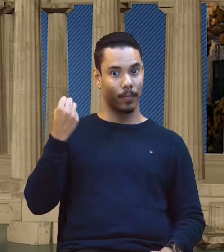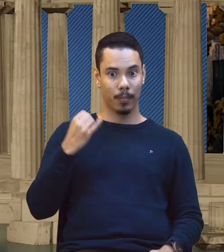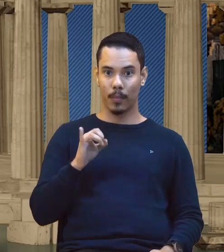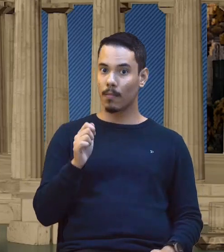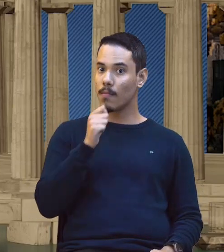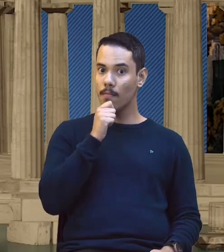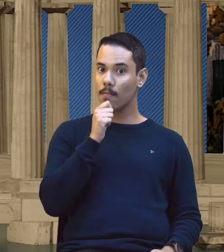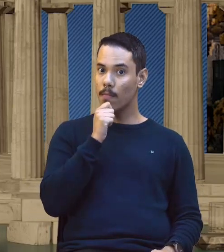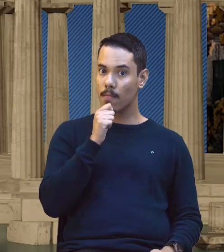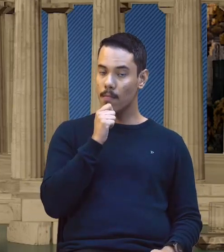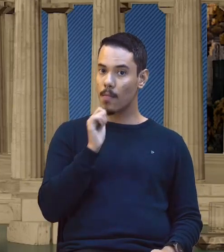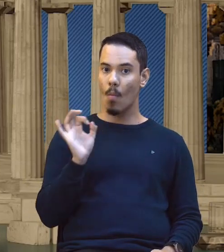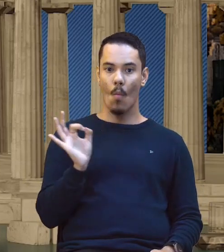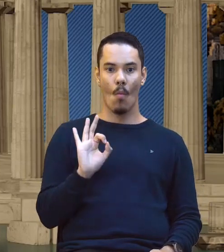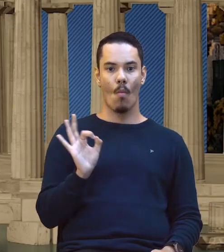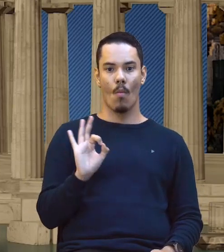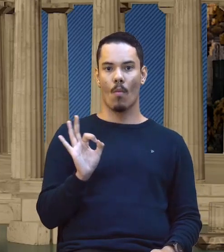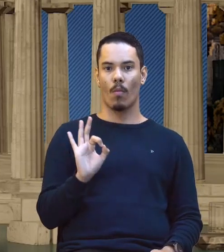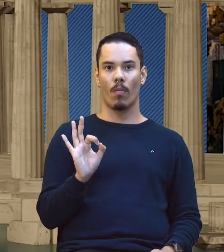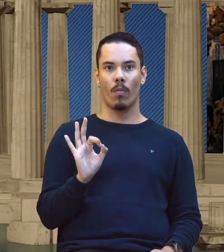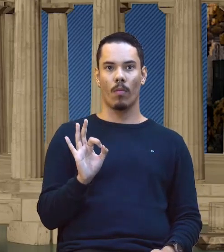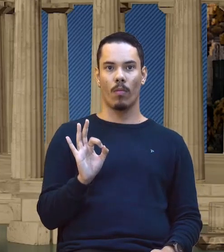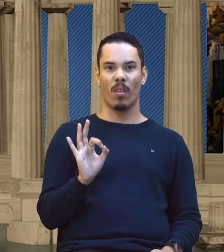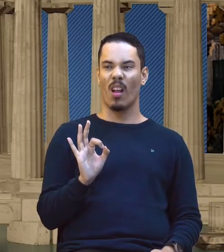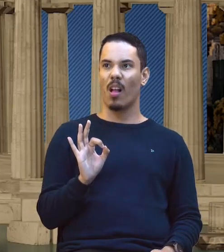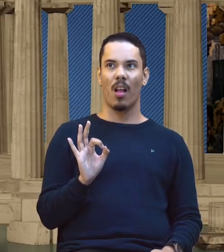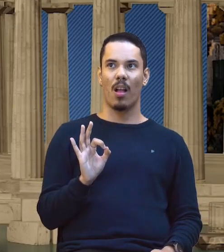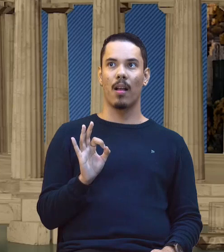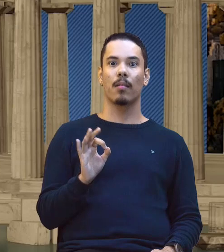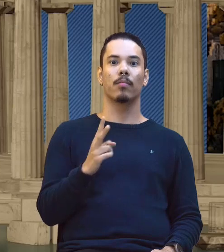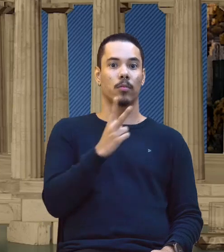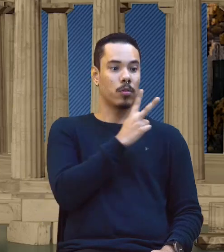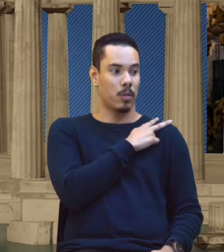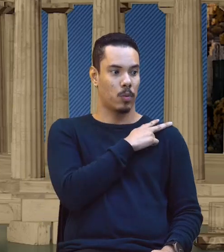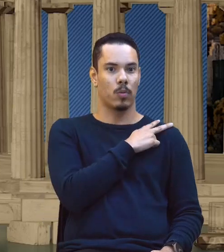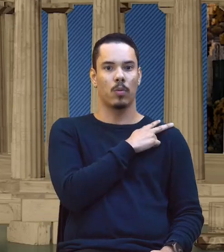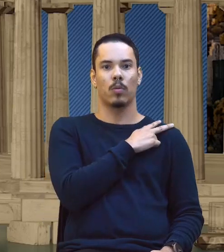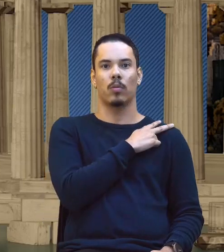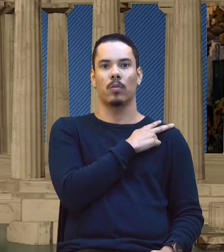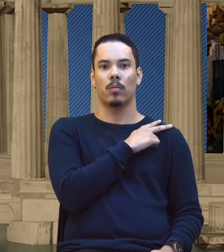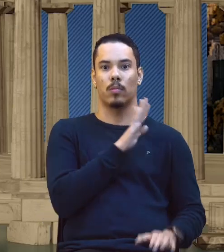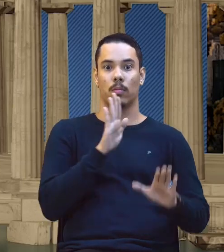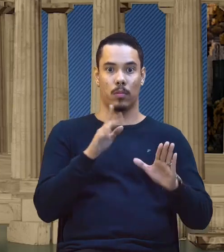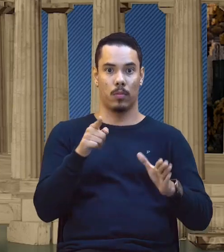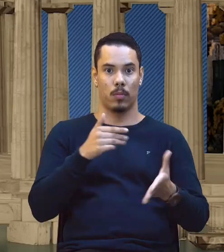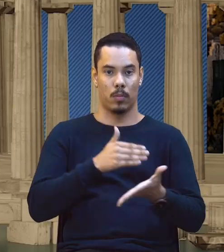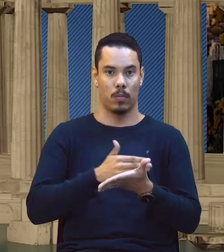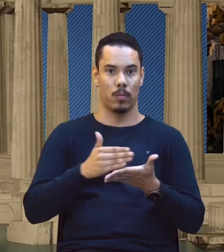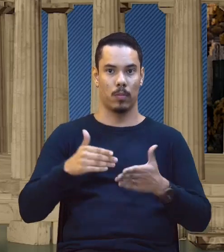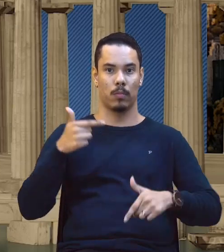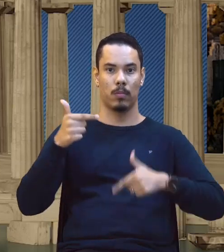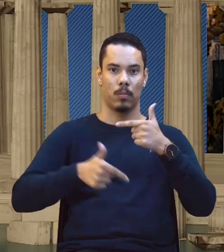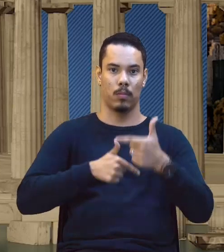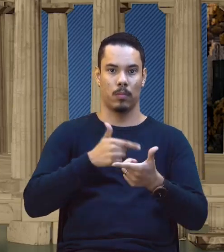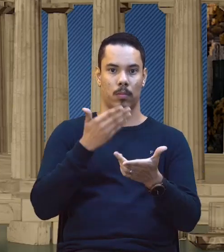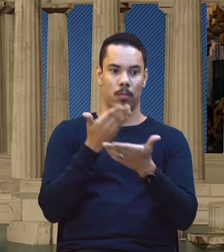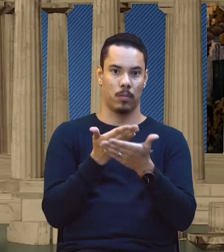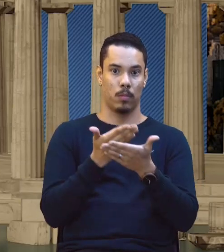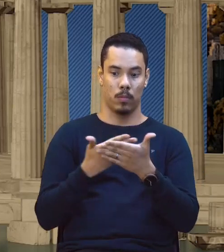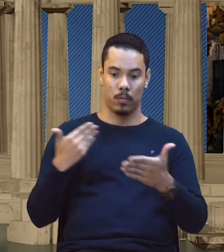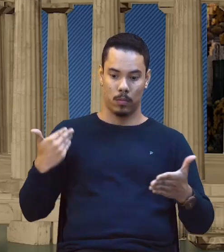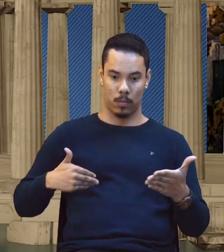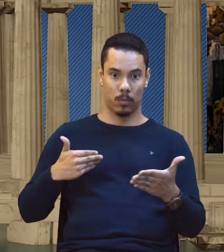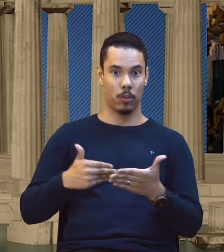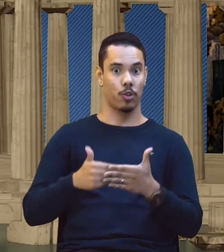não se inscreveu no Enem, vou deixar para o segundo ano, mas você já vai começar a trabalhar o Se Liga no Enem aqui com a